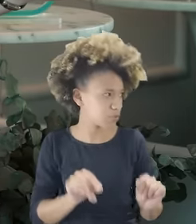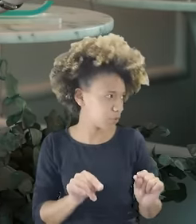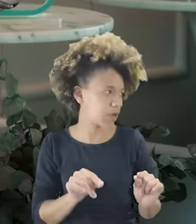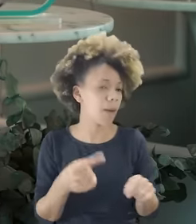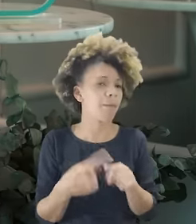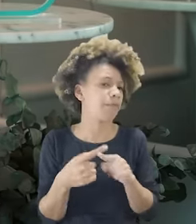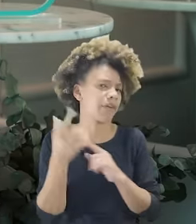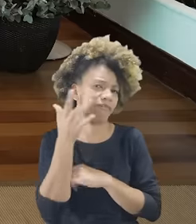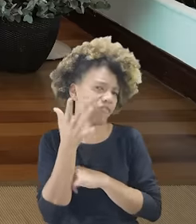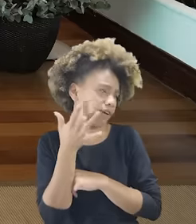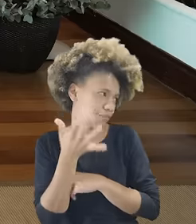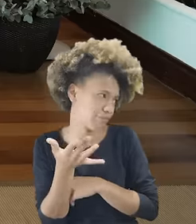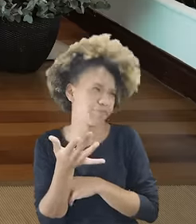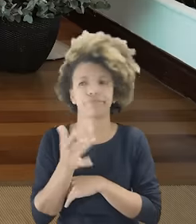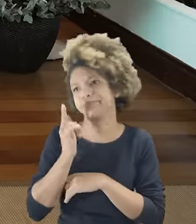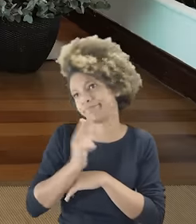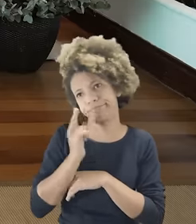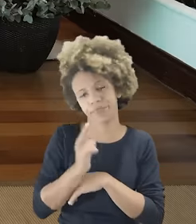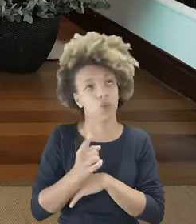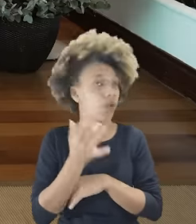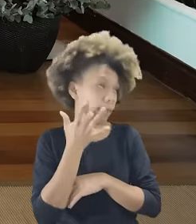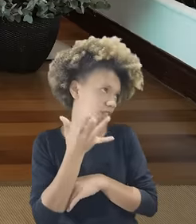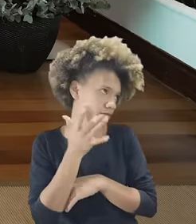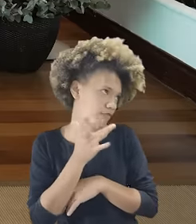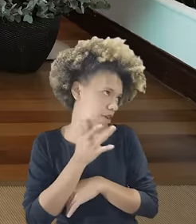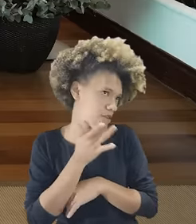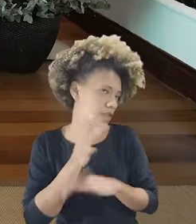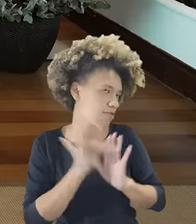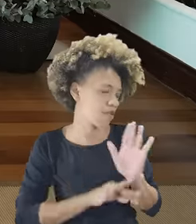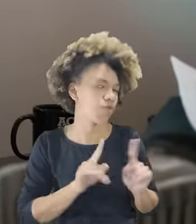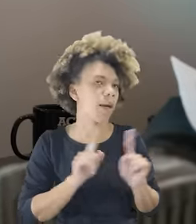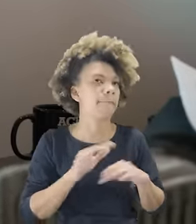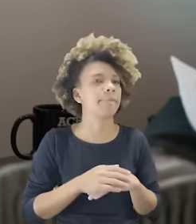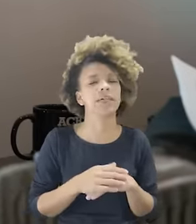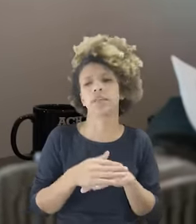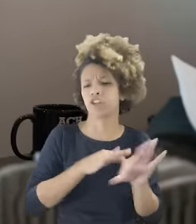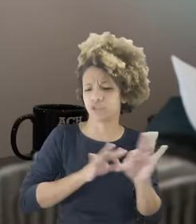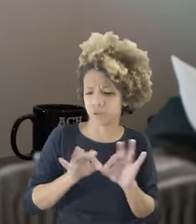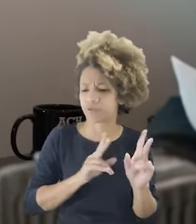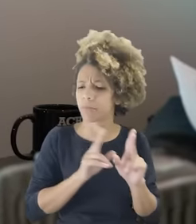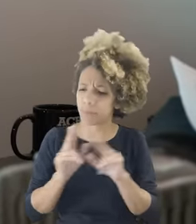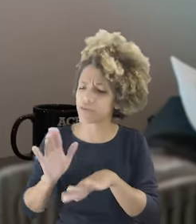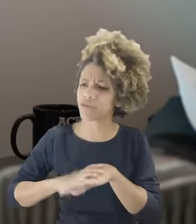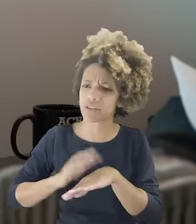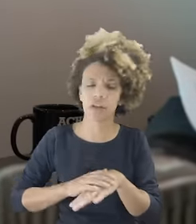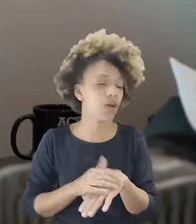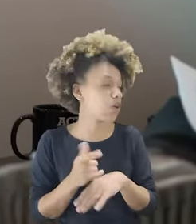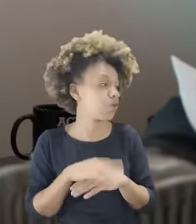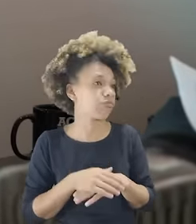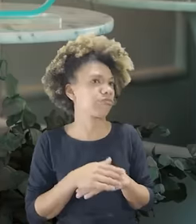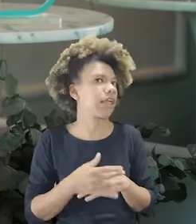tava diminuída porque é mais fácil não mais fácil não de texto mas é mais de produzir de fazer né